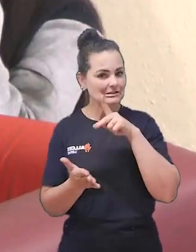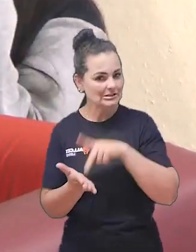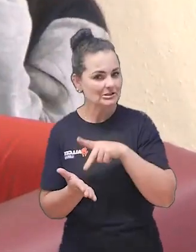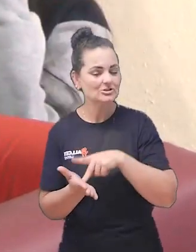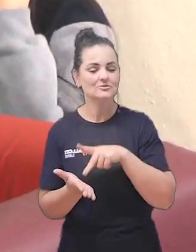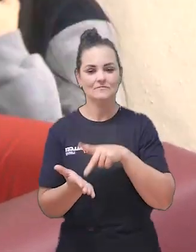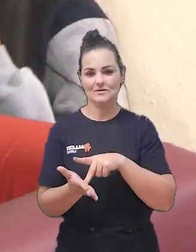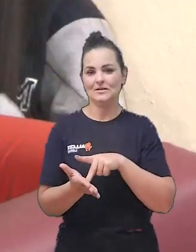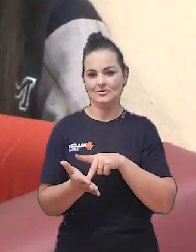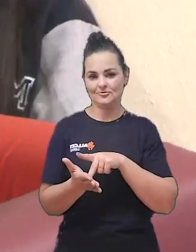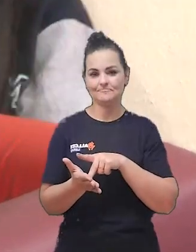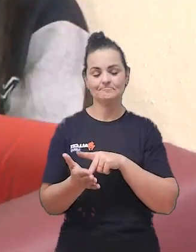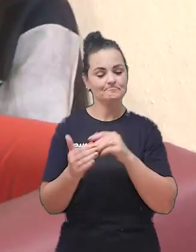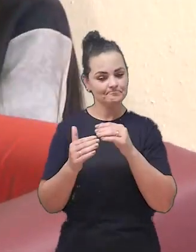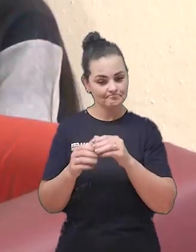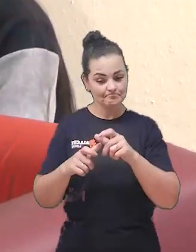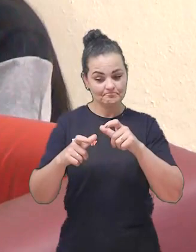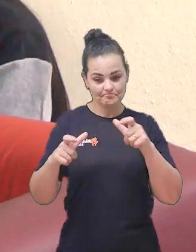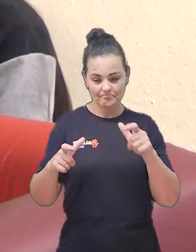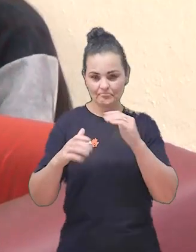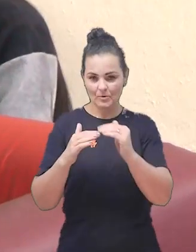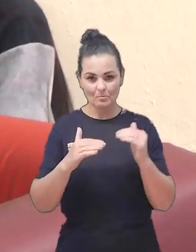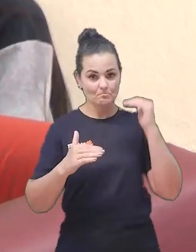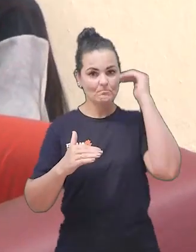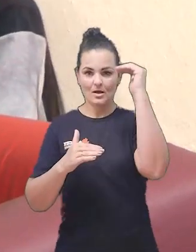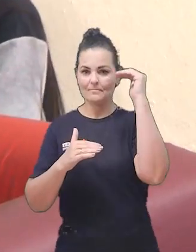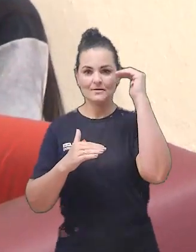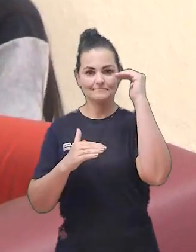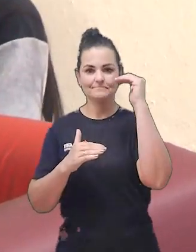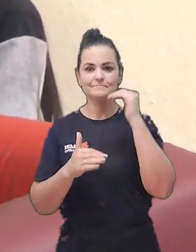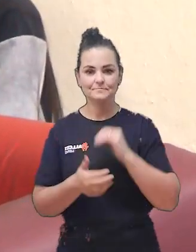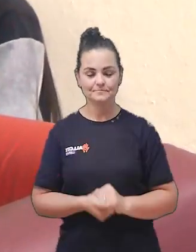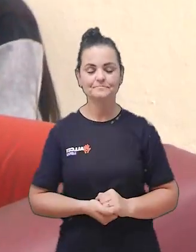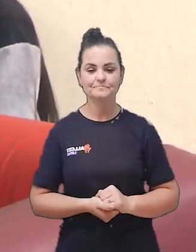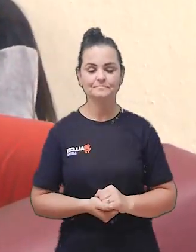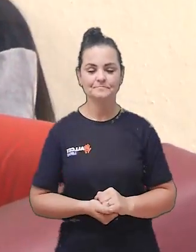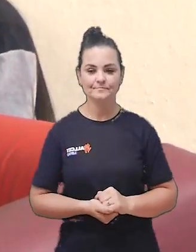nós temos. Por isso eu sempre digo para vocês,